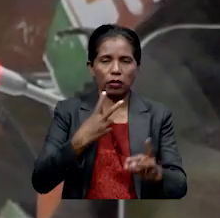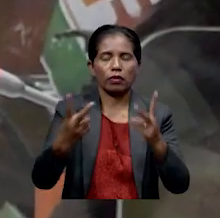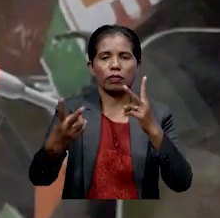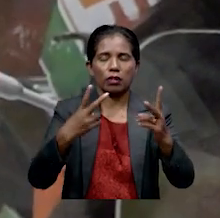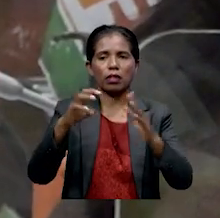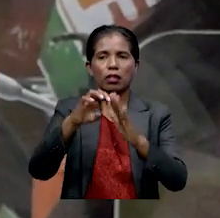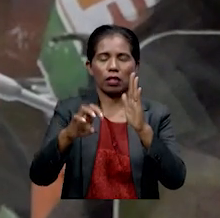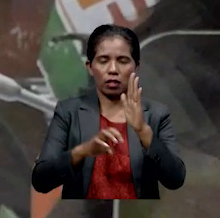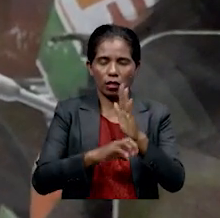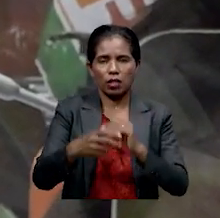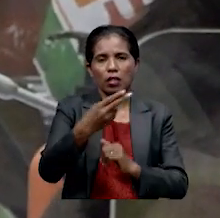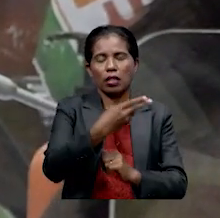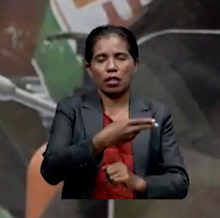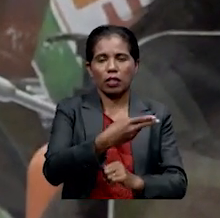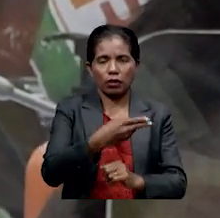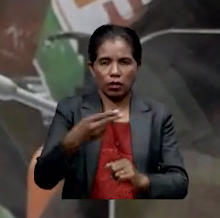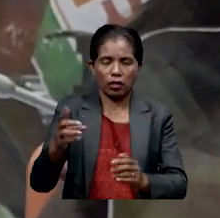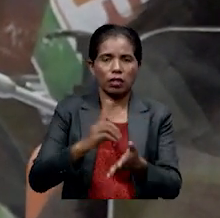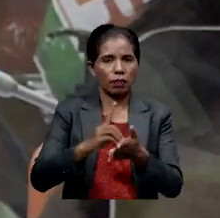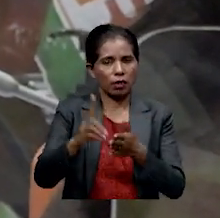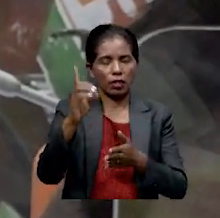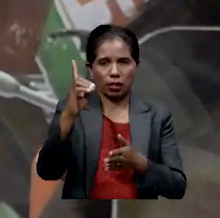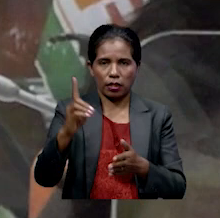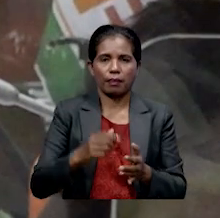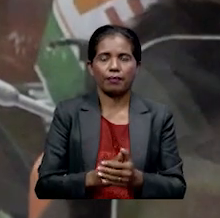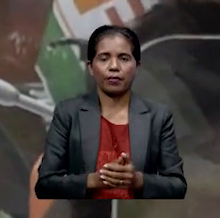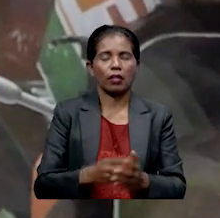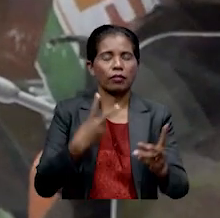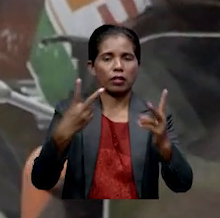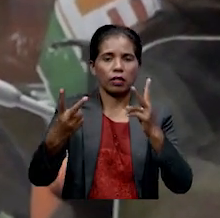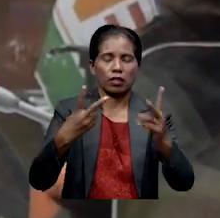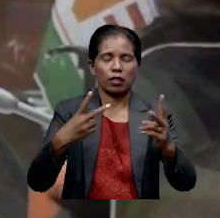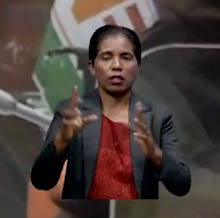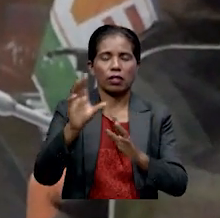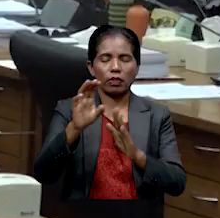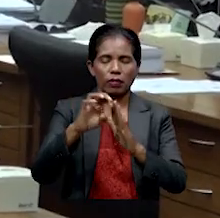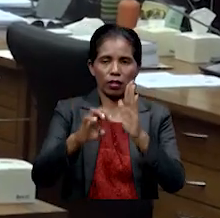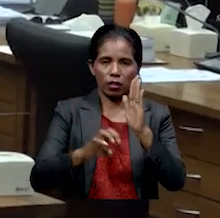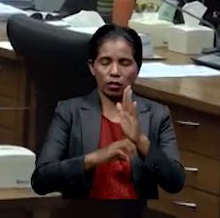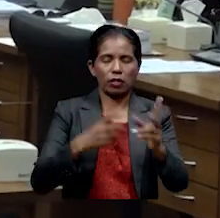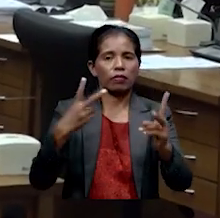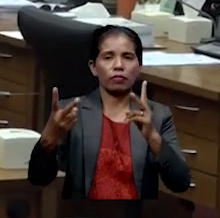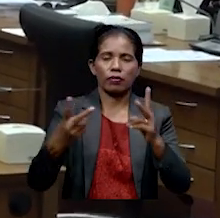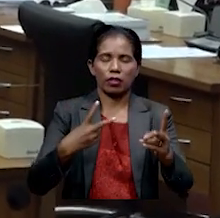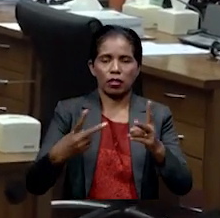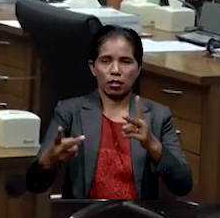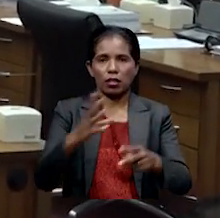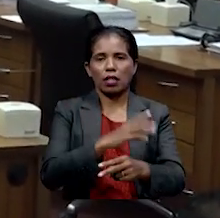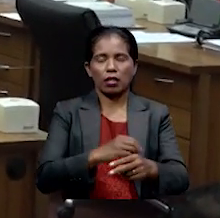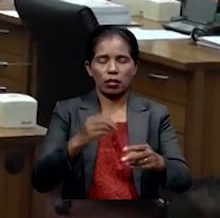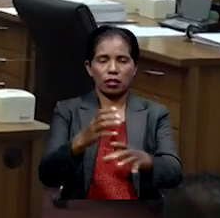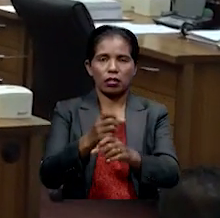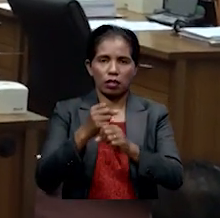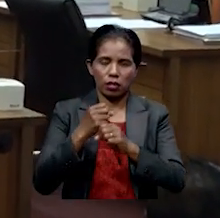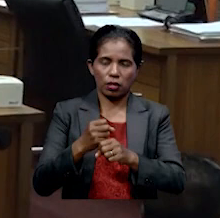Estado da Indonésia durante a semana ida. Visita se fechada para a Indonésia, a nessa viagem primeiro e a minha mandato, a foi em cima posse e a